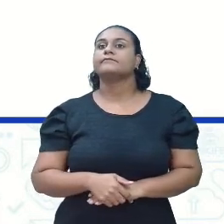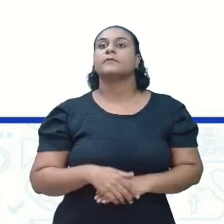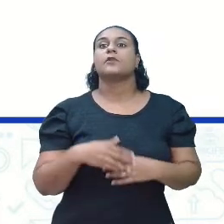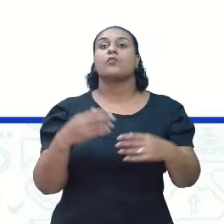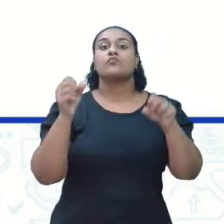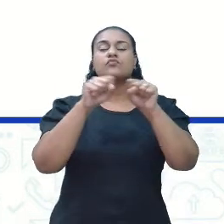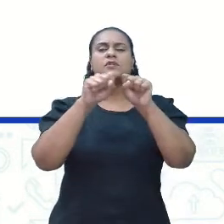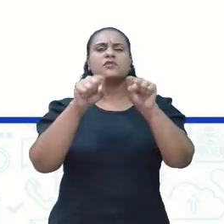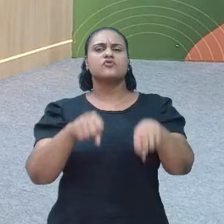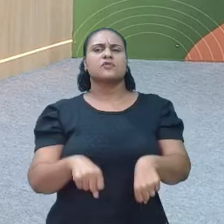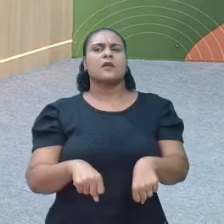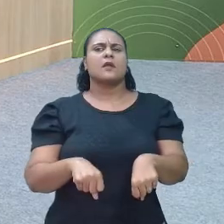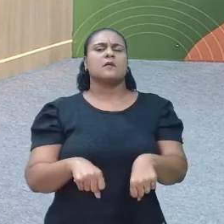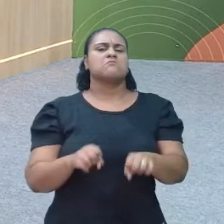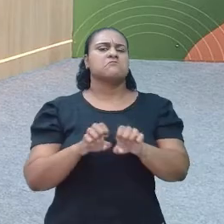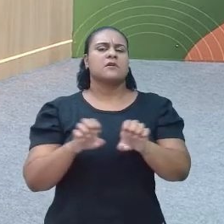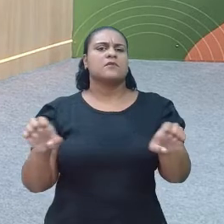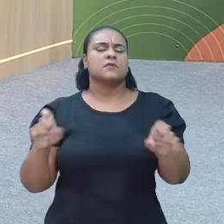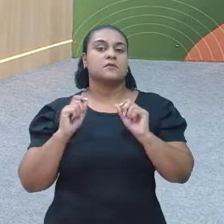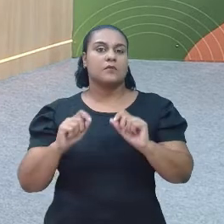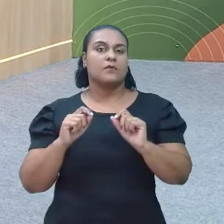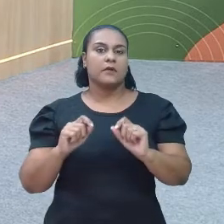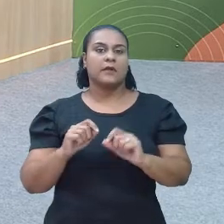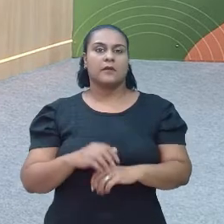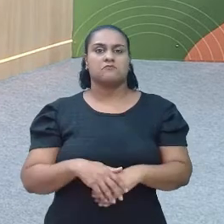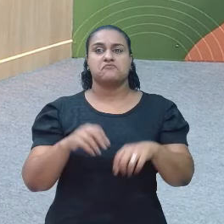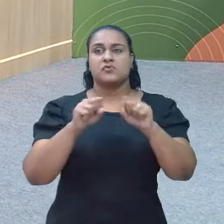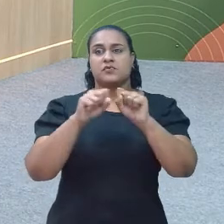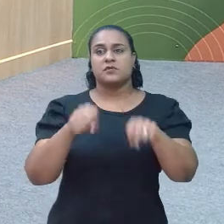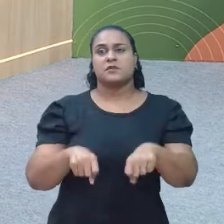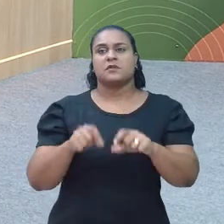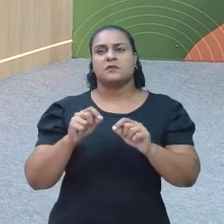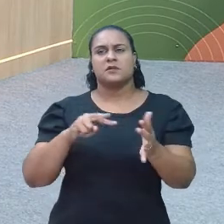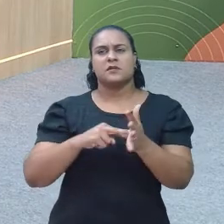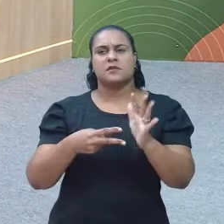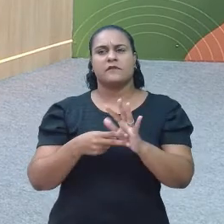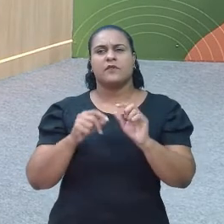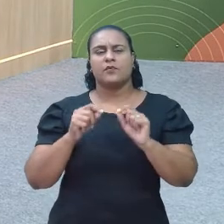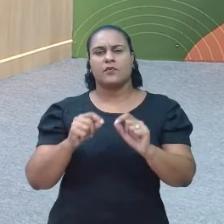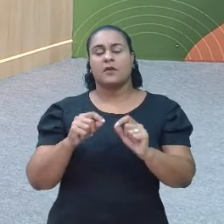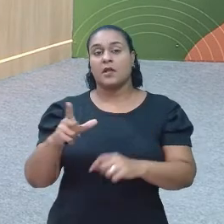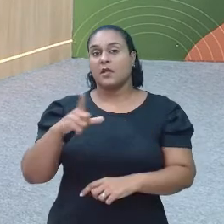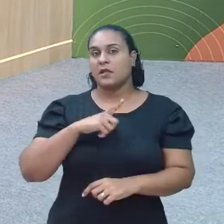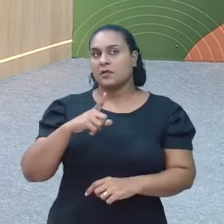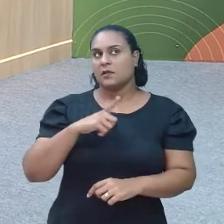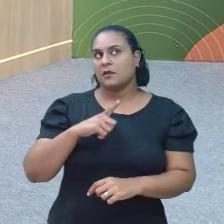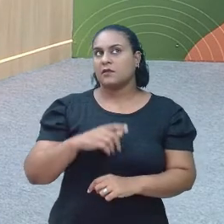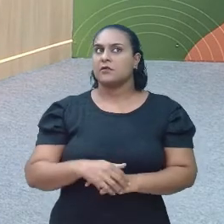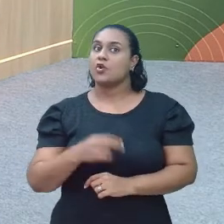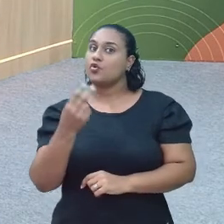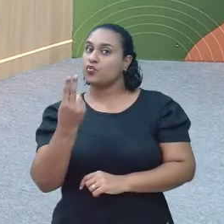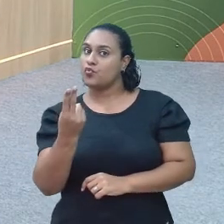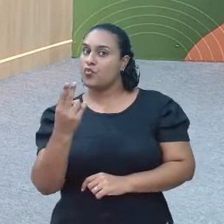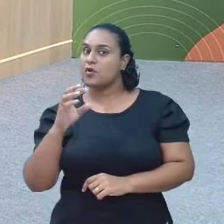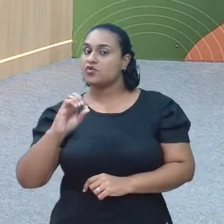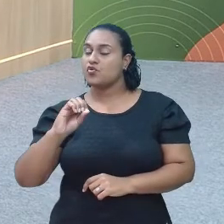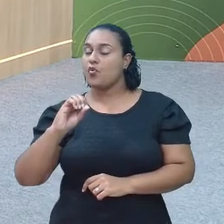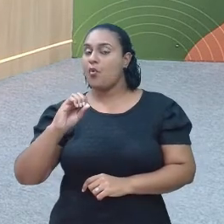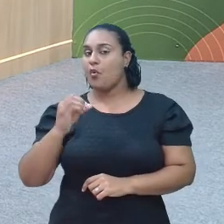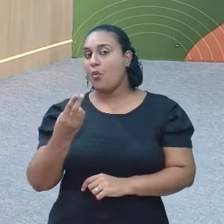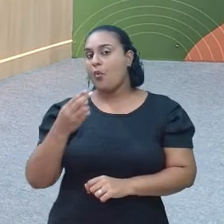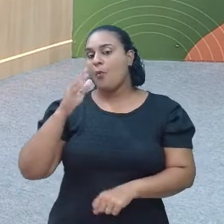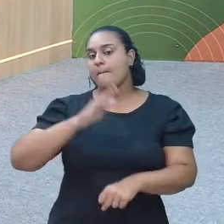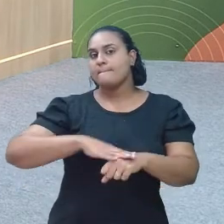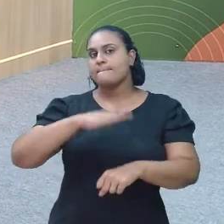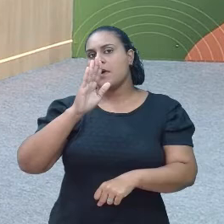de equações, como eu falei há pouco, um sistema de equações significa quando você tem 2 ou mais equações